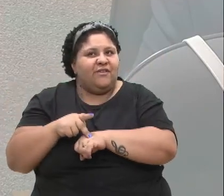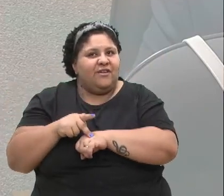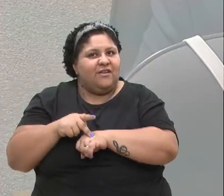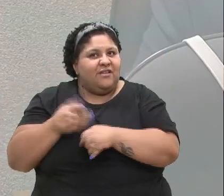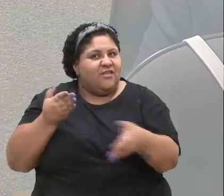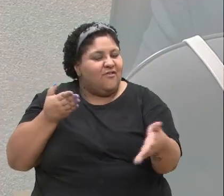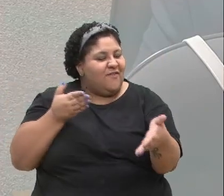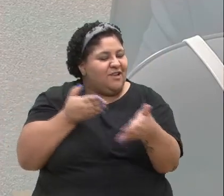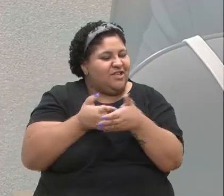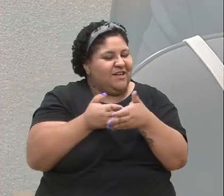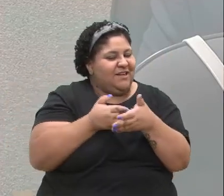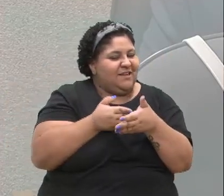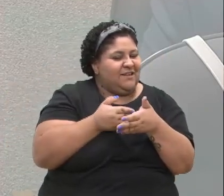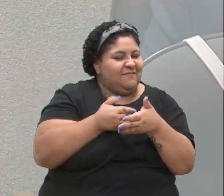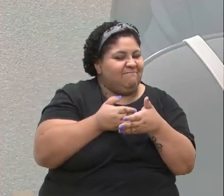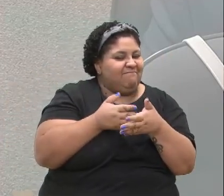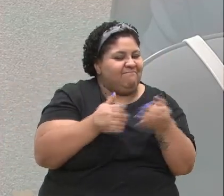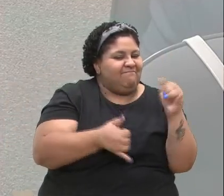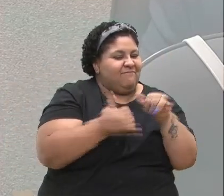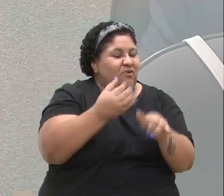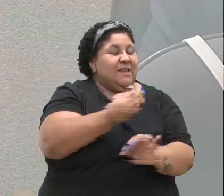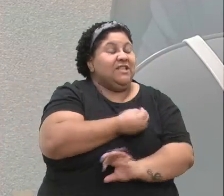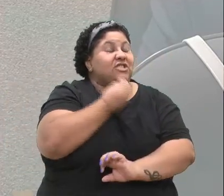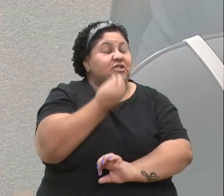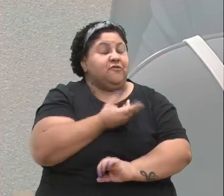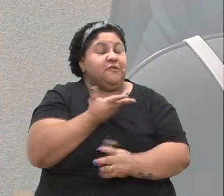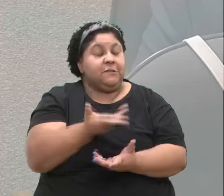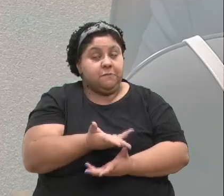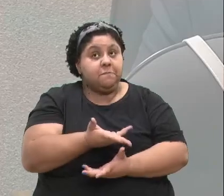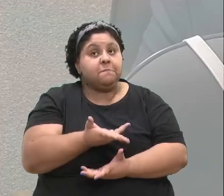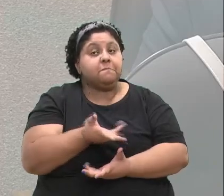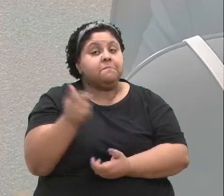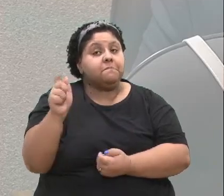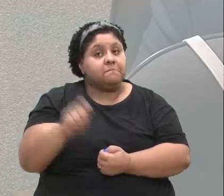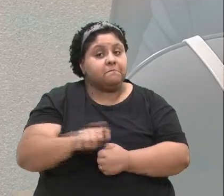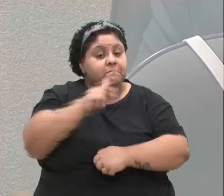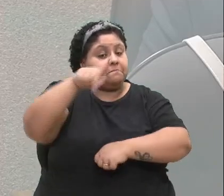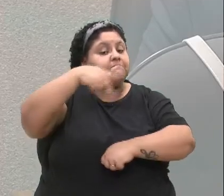os índices, né, de qualidade de vida e fazer com que esse